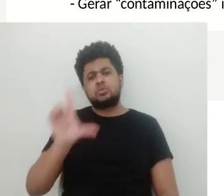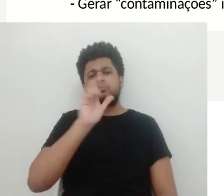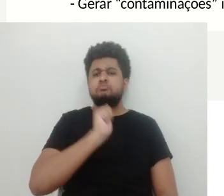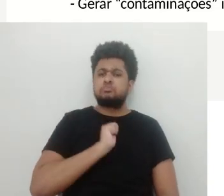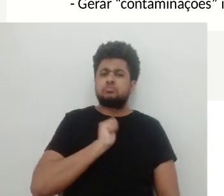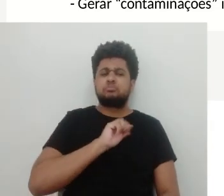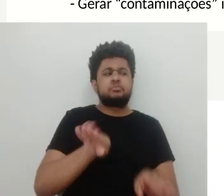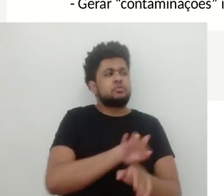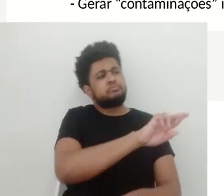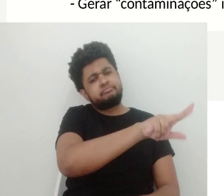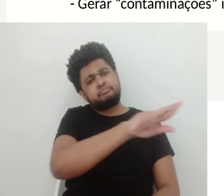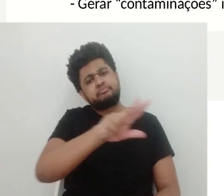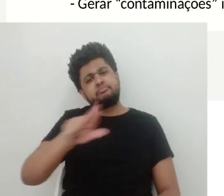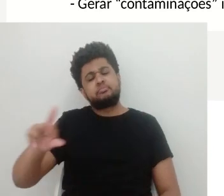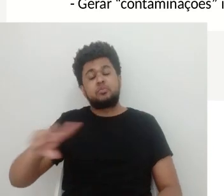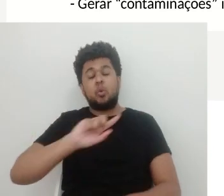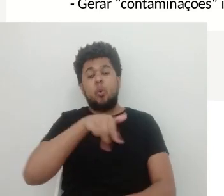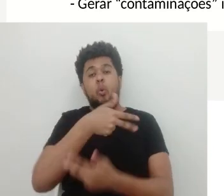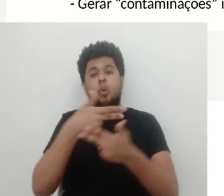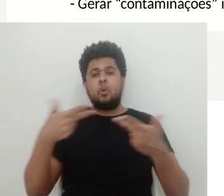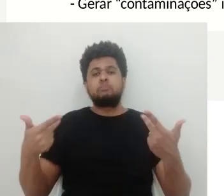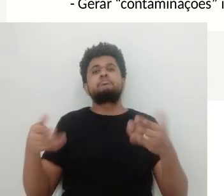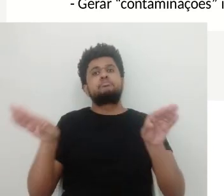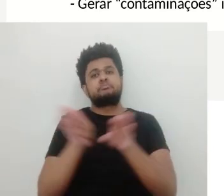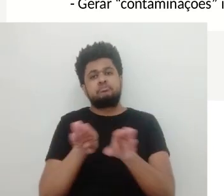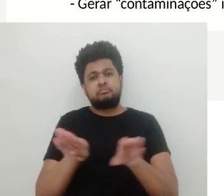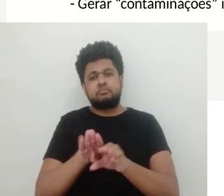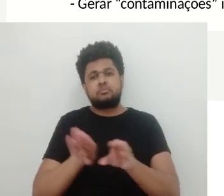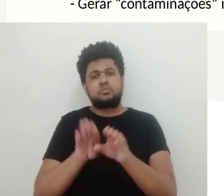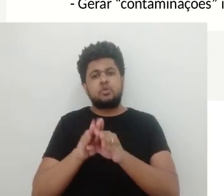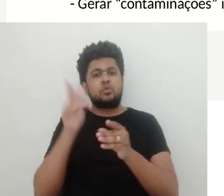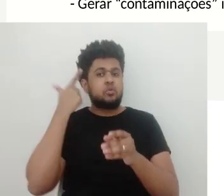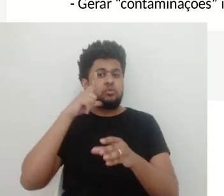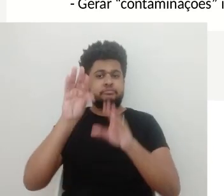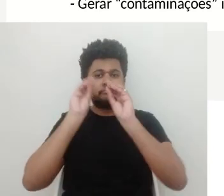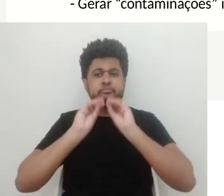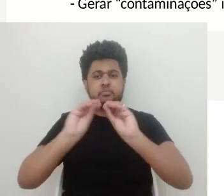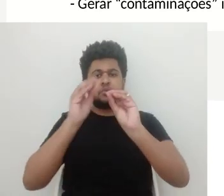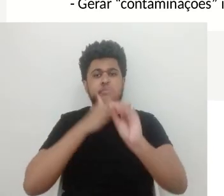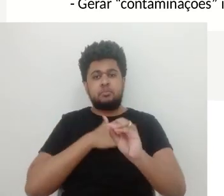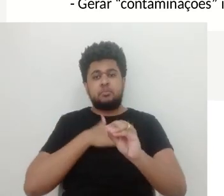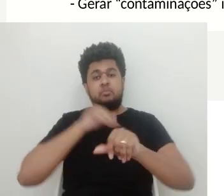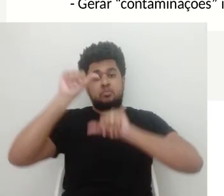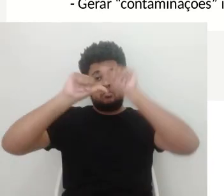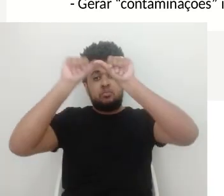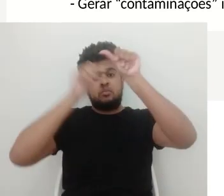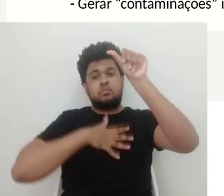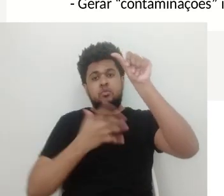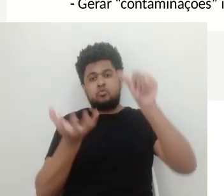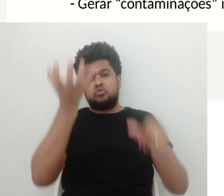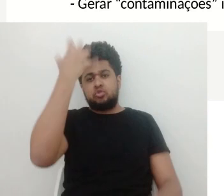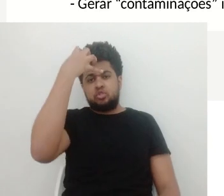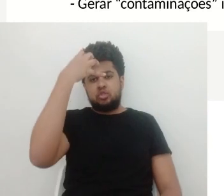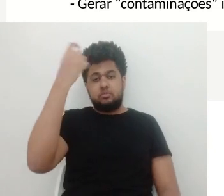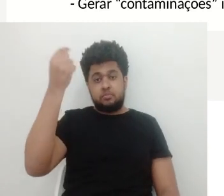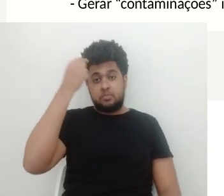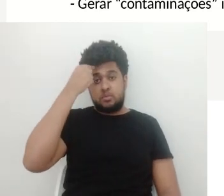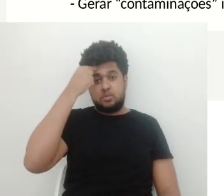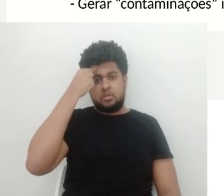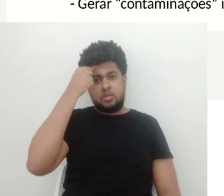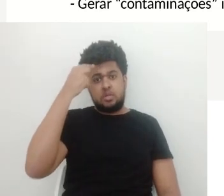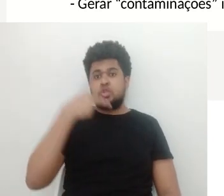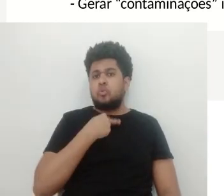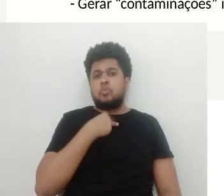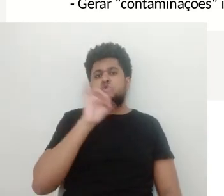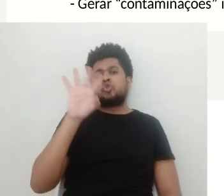antropólogo, onde fui formado, nem de um especialista em literatura. E essas contaminações têm que ser internas